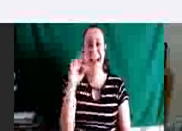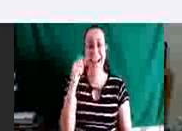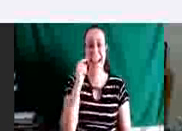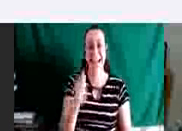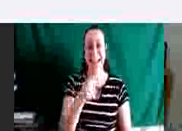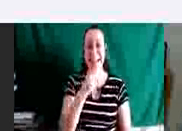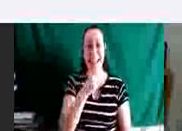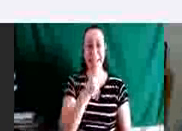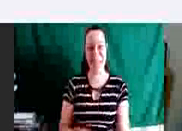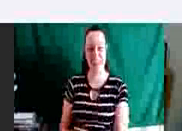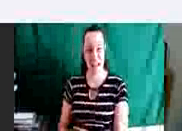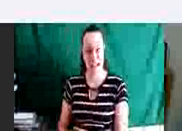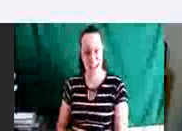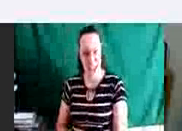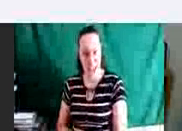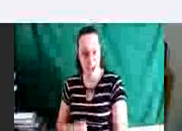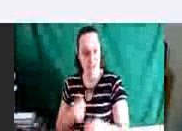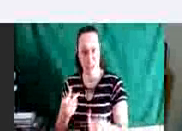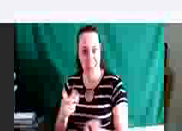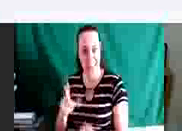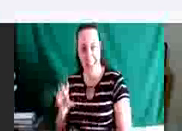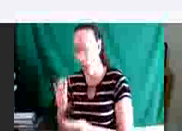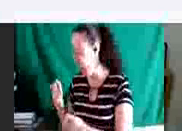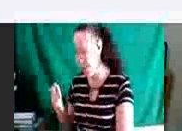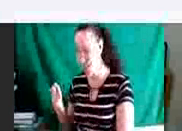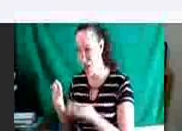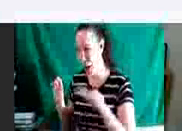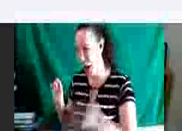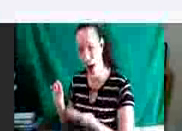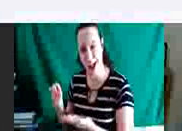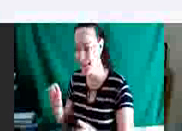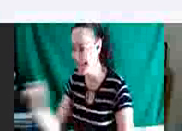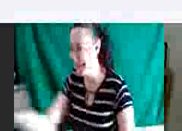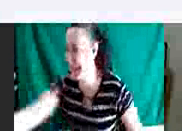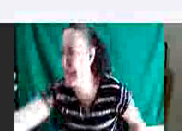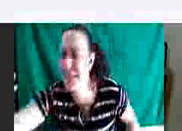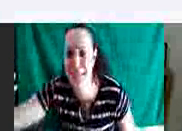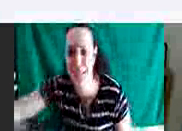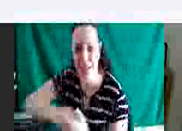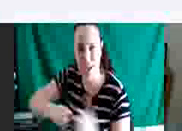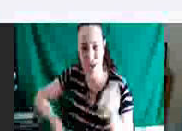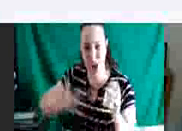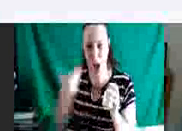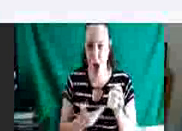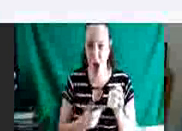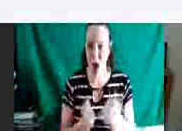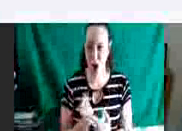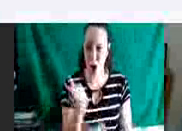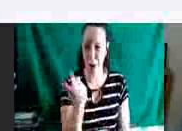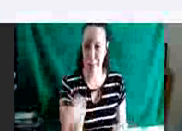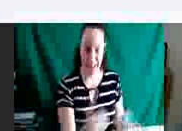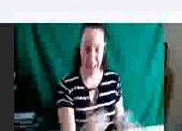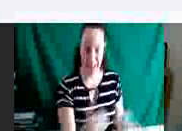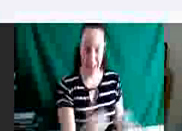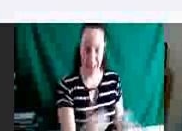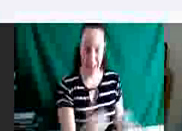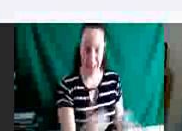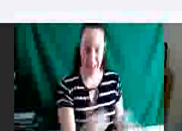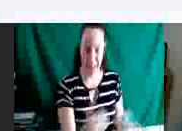com o oficial, óleo de peixe de bacalhau lá, né? Óleo de peixe de bacalhau, óleo de tubarão, né?